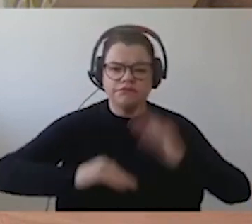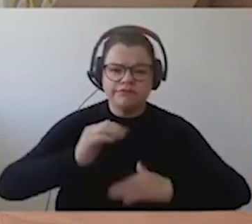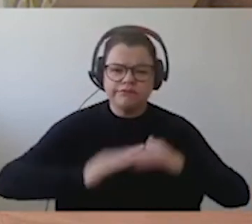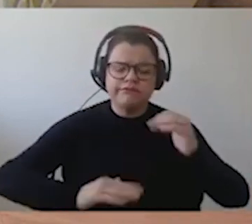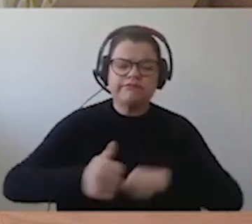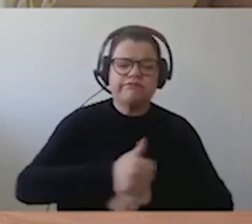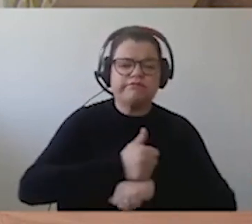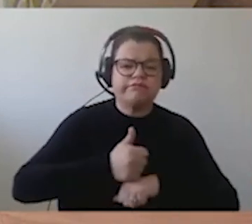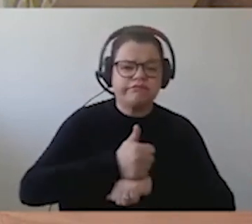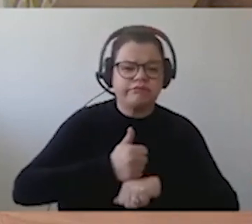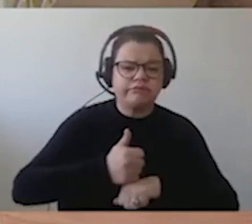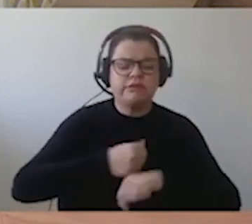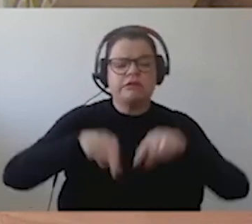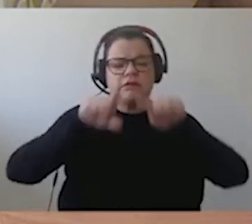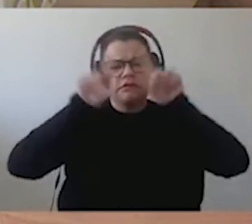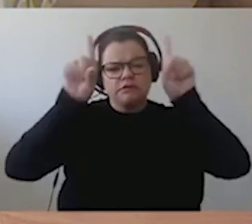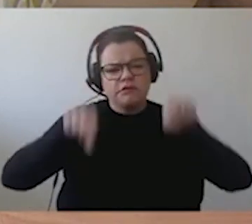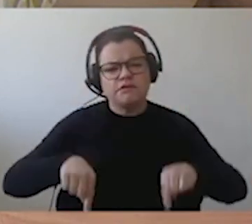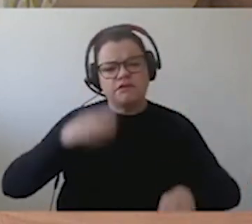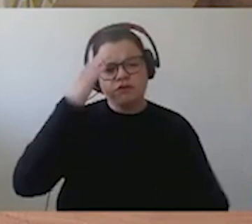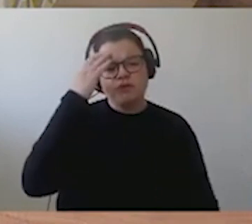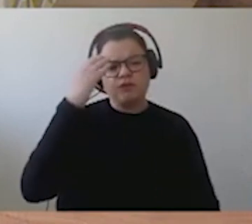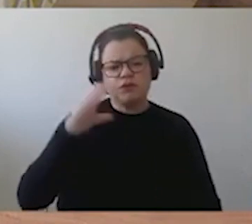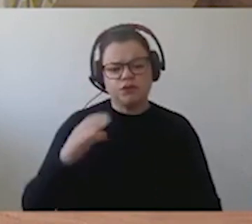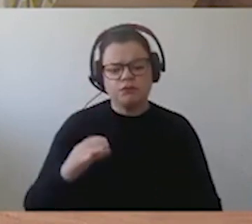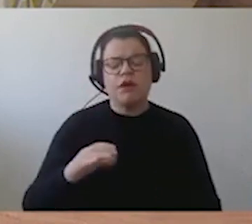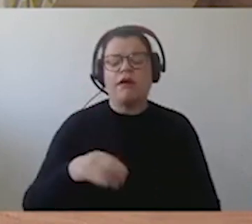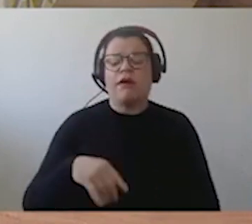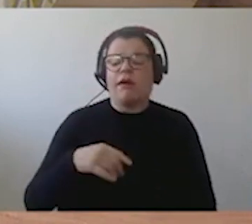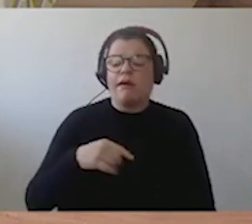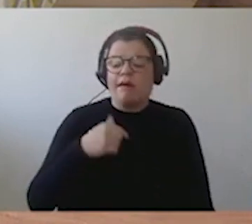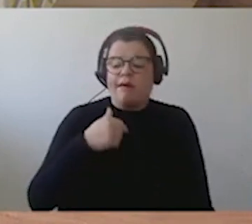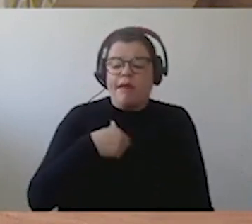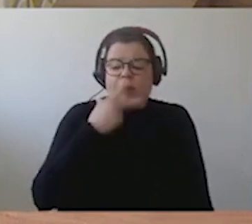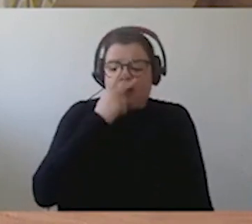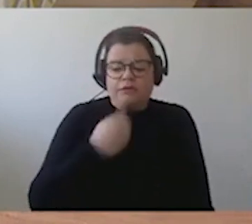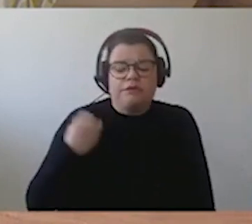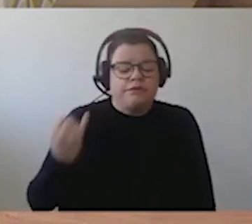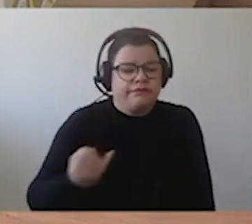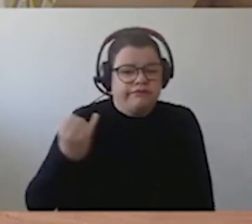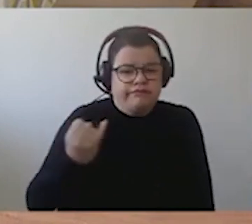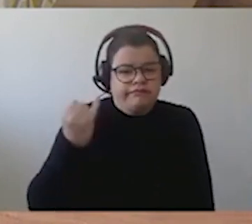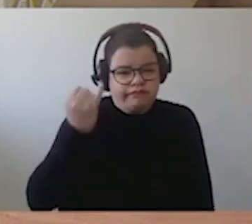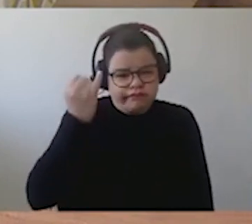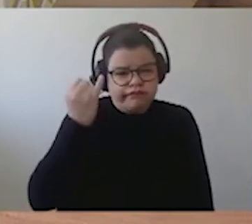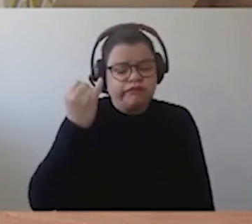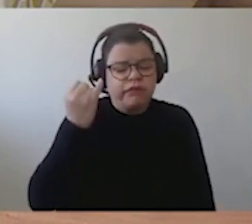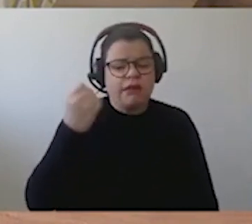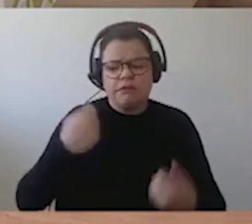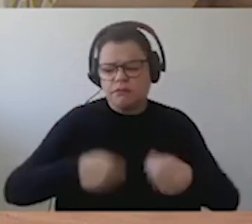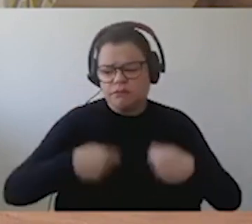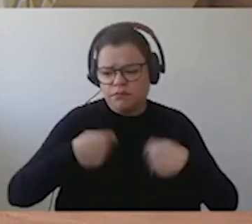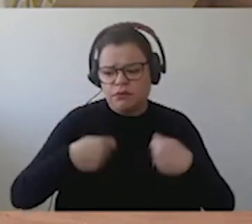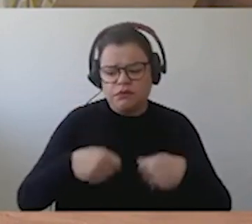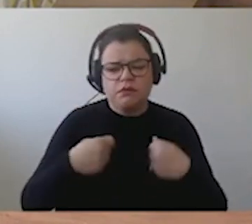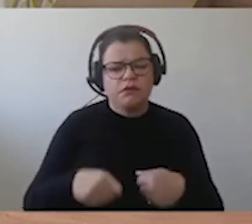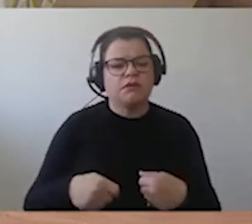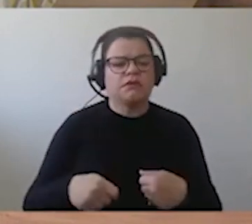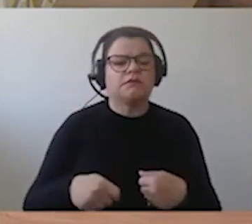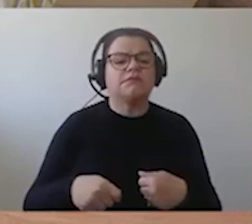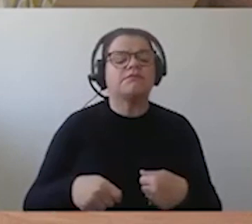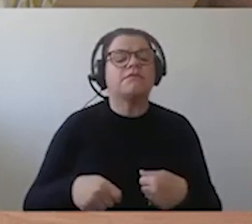Servidores Municipais de Curitiba eu considero bastante importante a gente fazer uma lembrança breve do que aconteceu trazer algumas informações